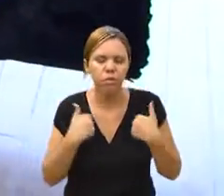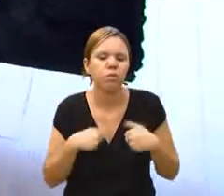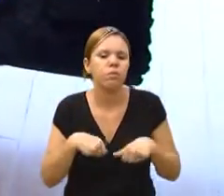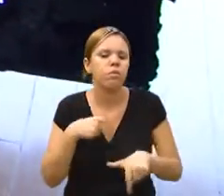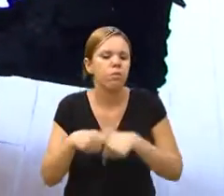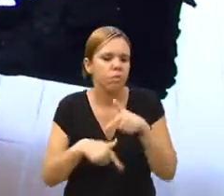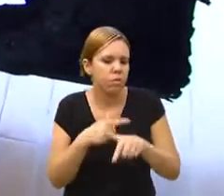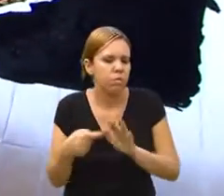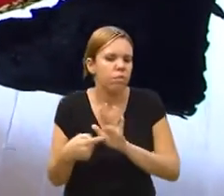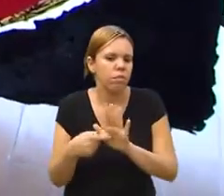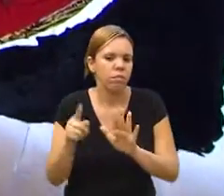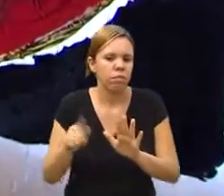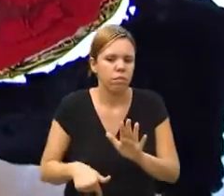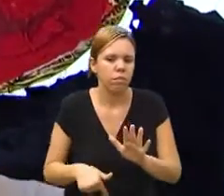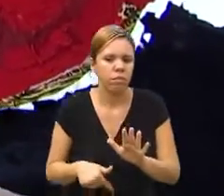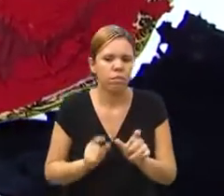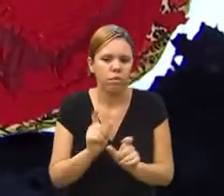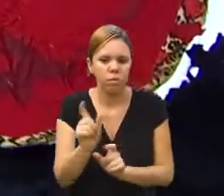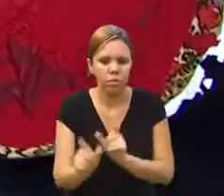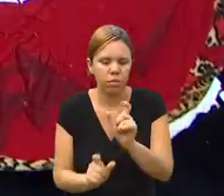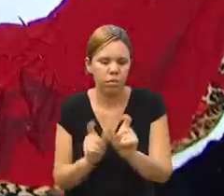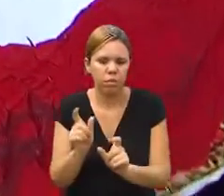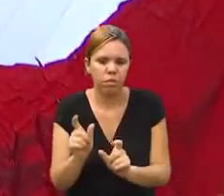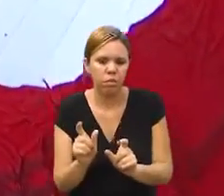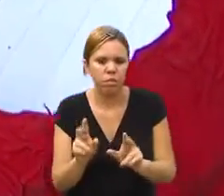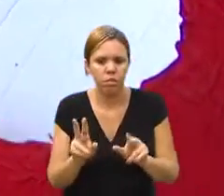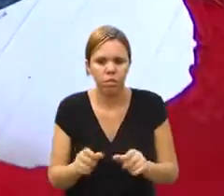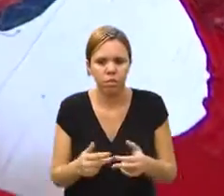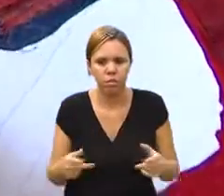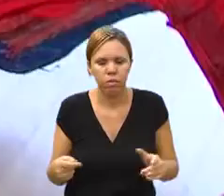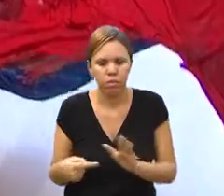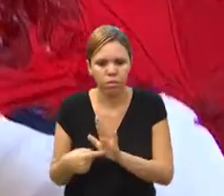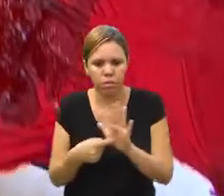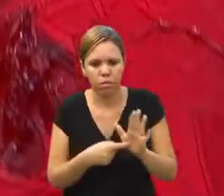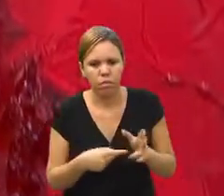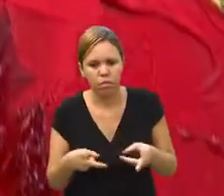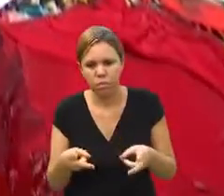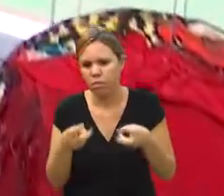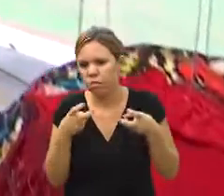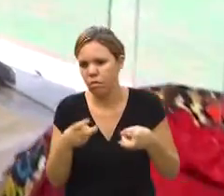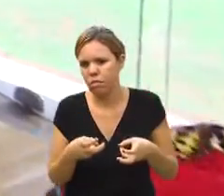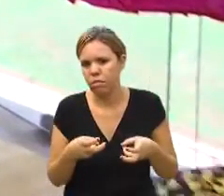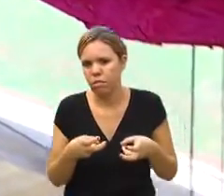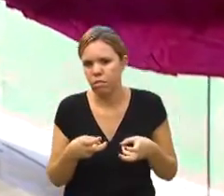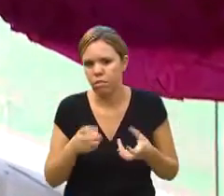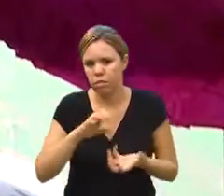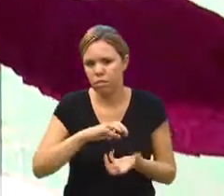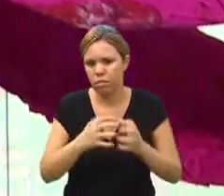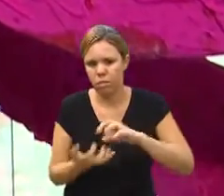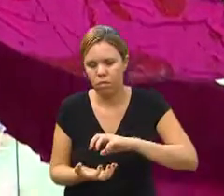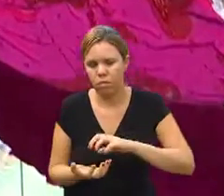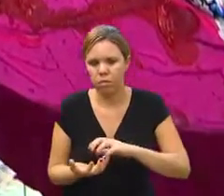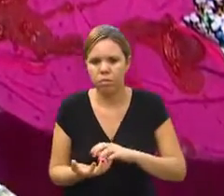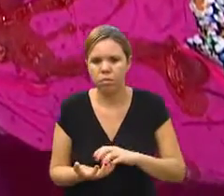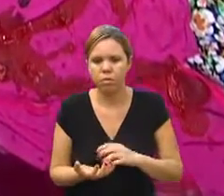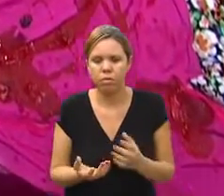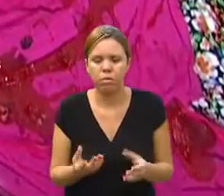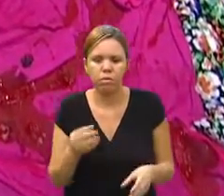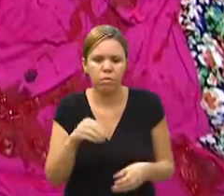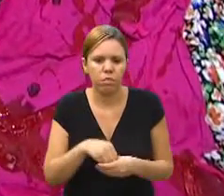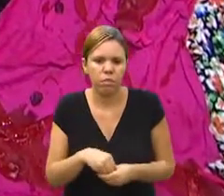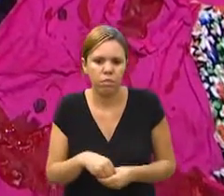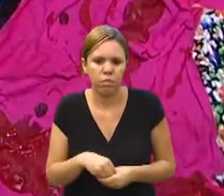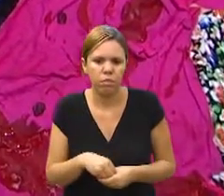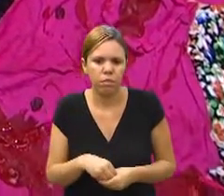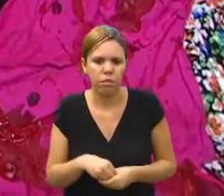ele vai trazer essa questão da morfologia desses organismos, né? Se vocês pararem para perceber as formas que representam organismos, né? Então essa coisa